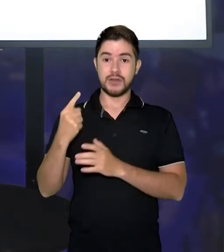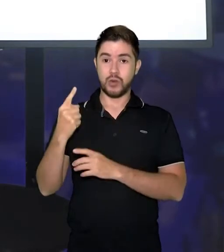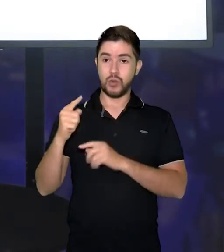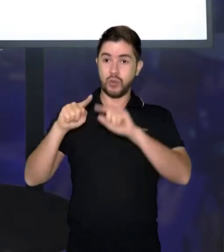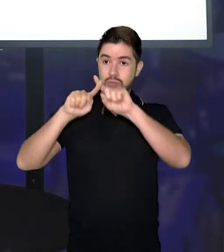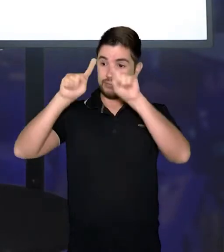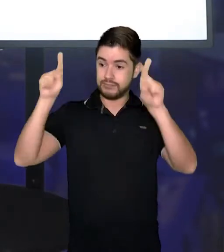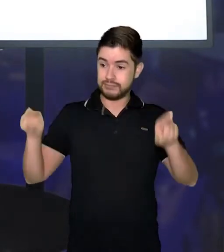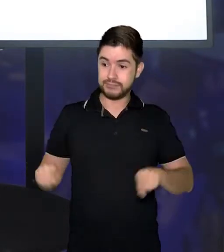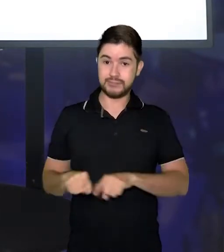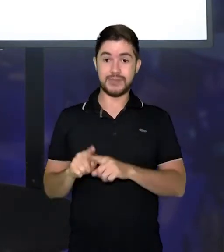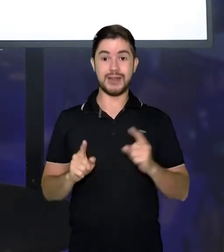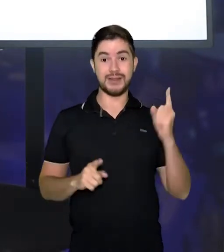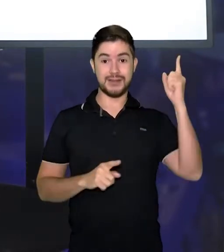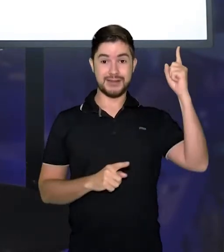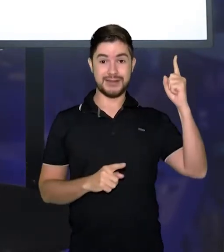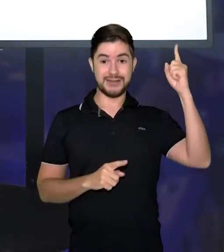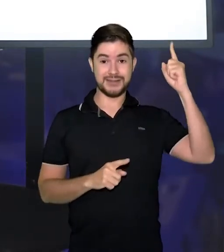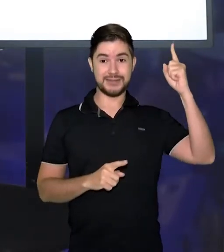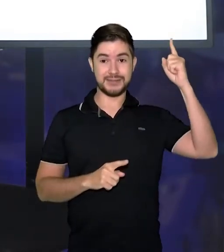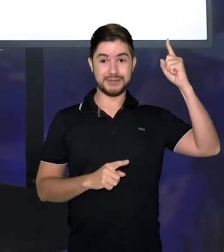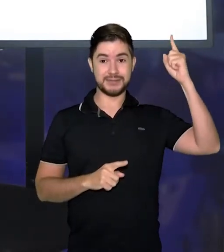1